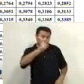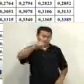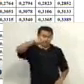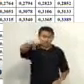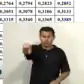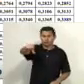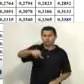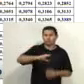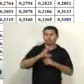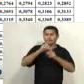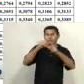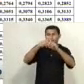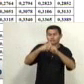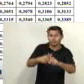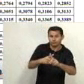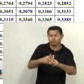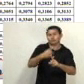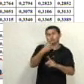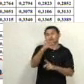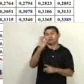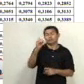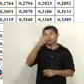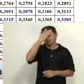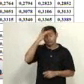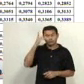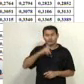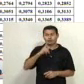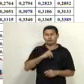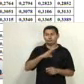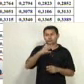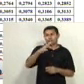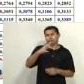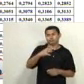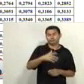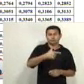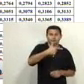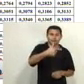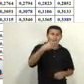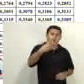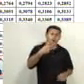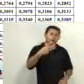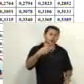0,2389. Que multiplicando por 100, pessoal, eu tenho uma probabilidade de